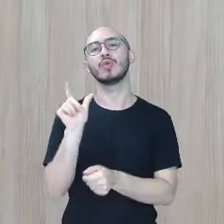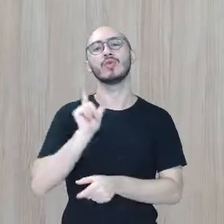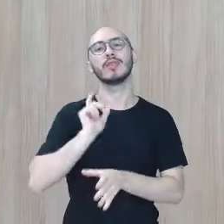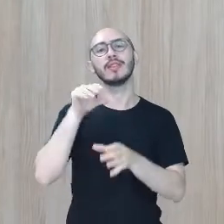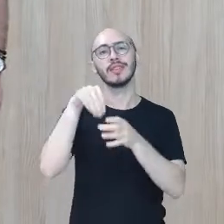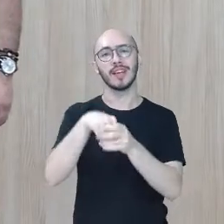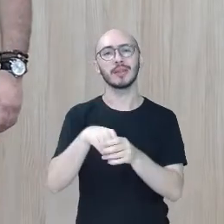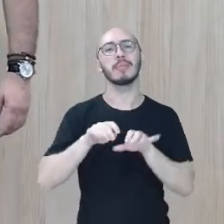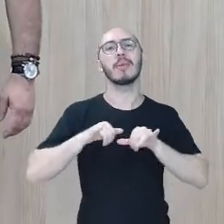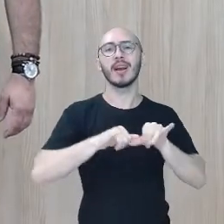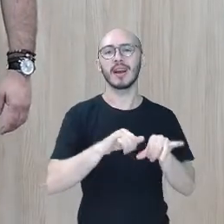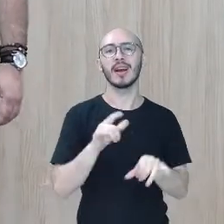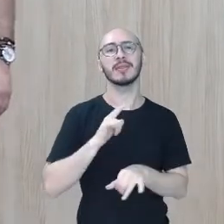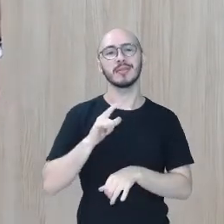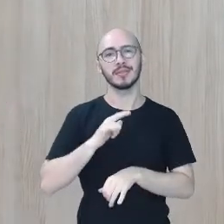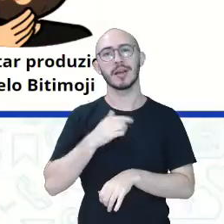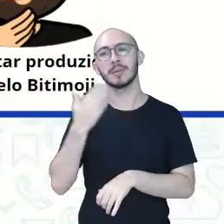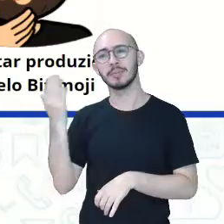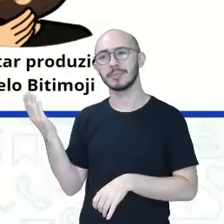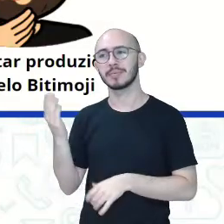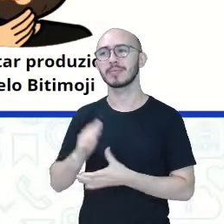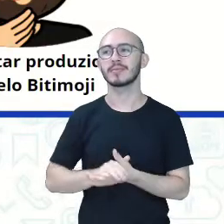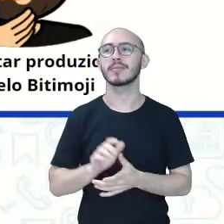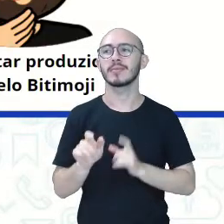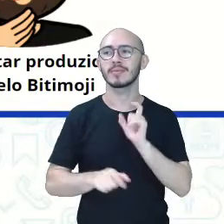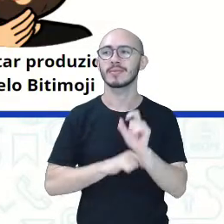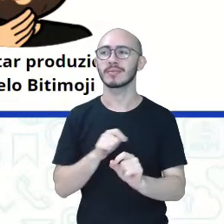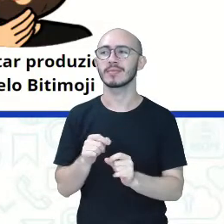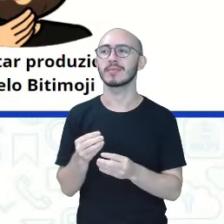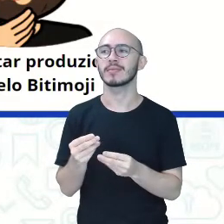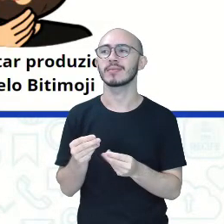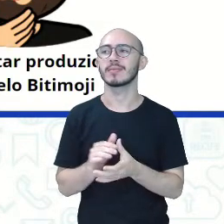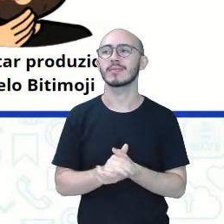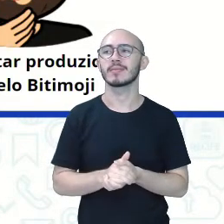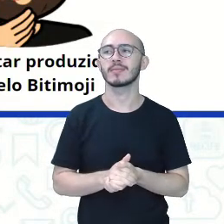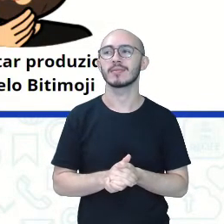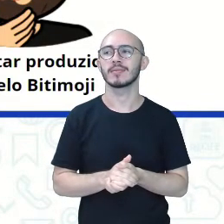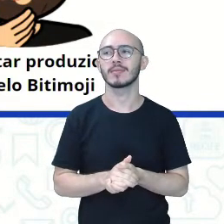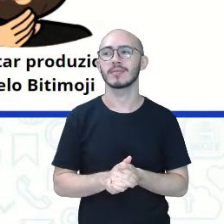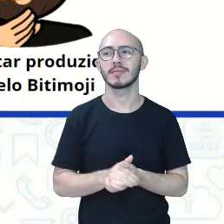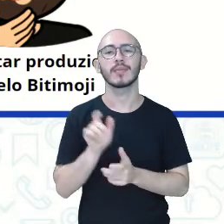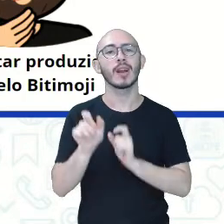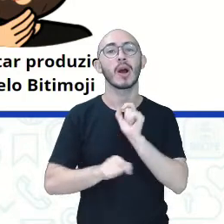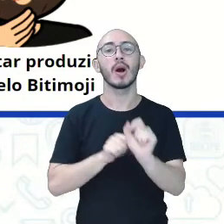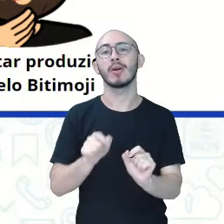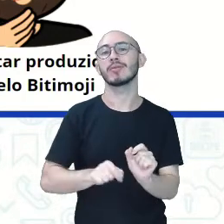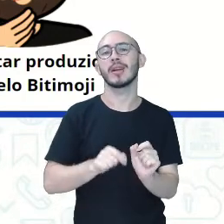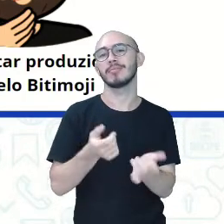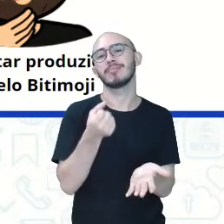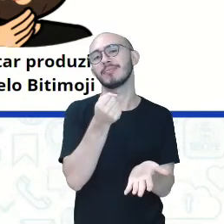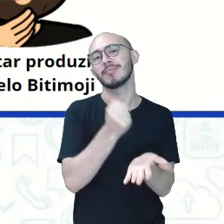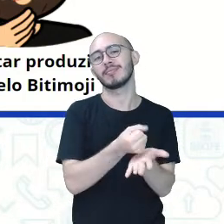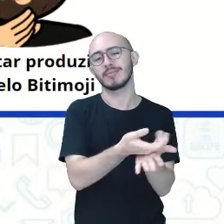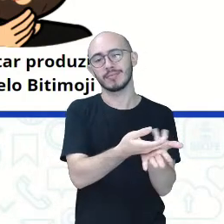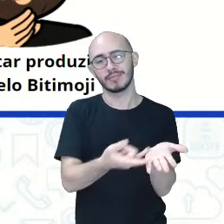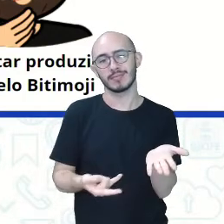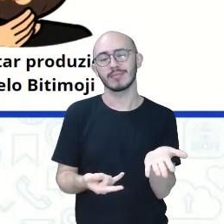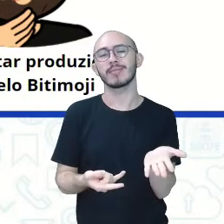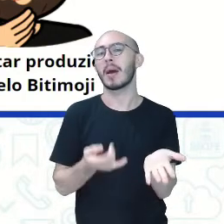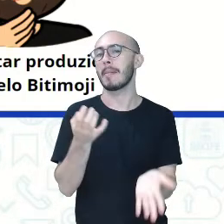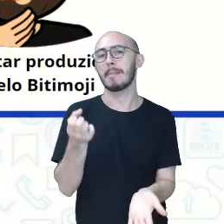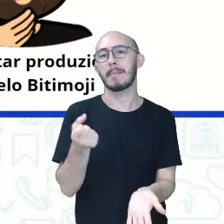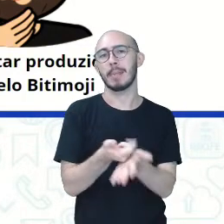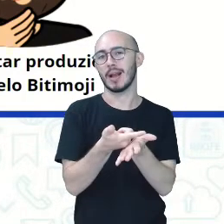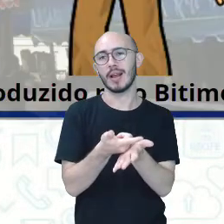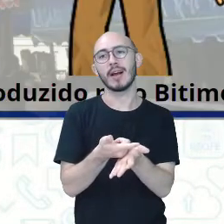Então, e graças a Deus a gente não encontra uma coisa aqui no chão perdida, né? É boleto para pagar para você.